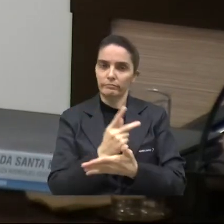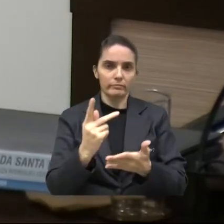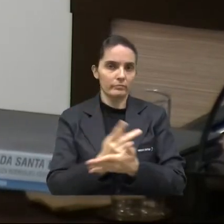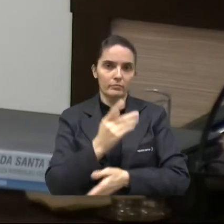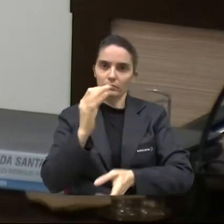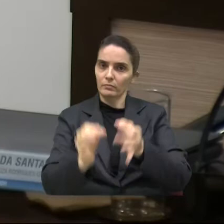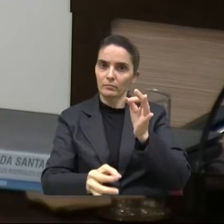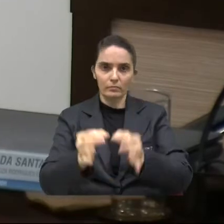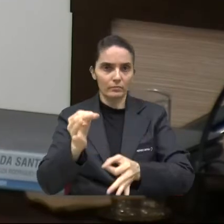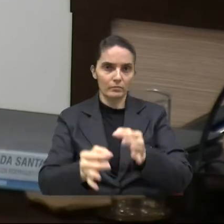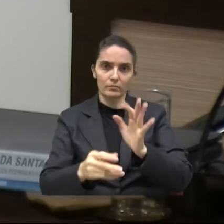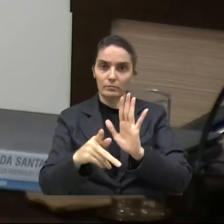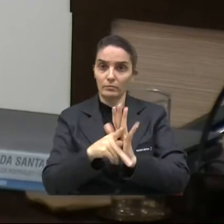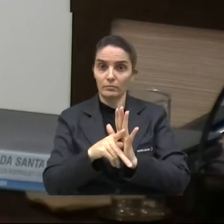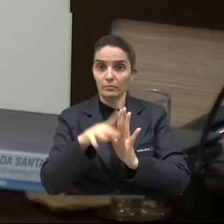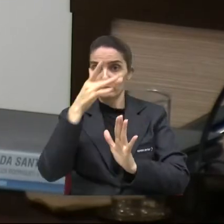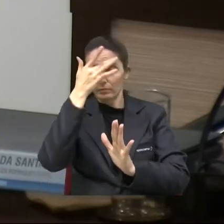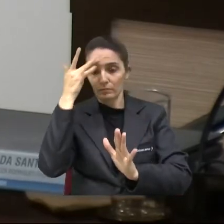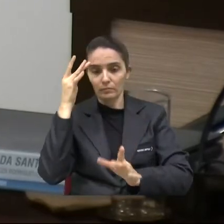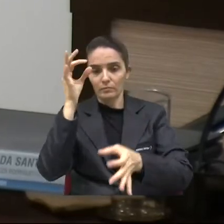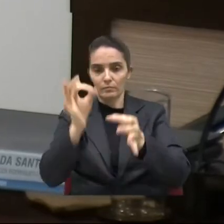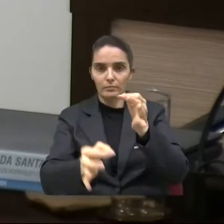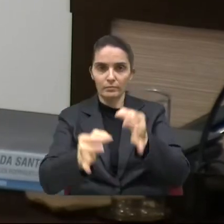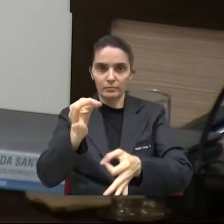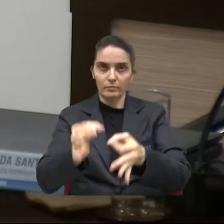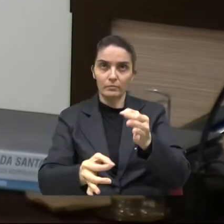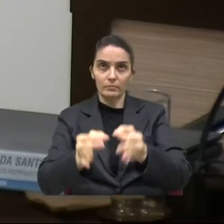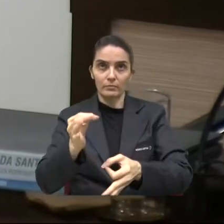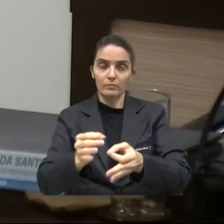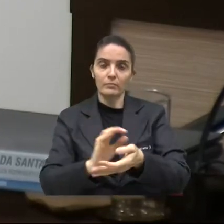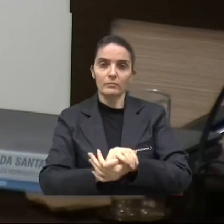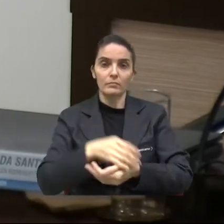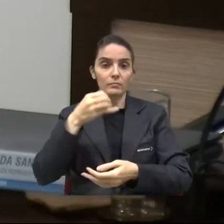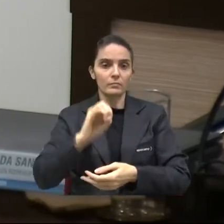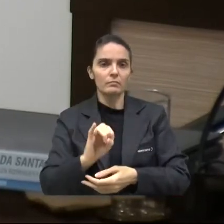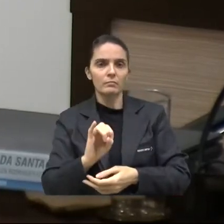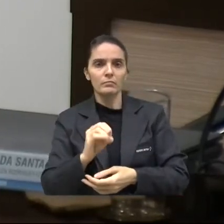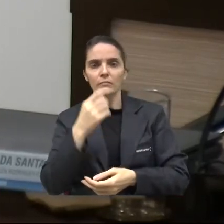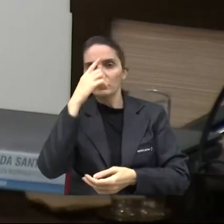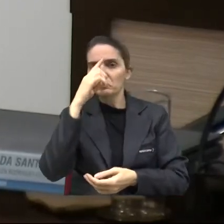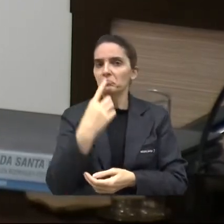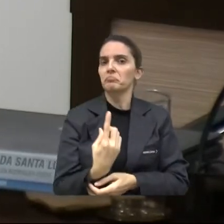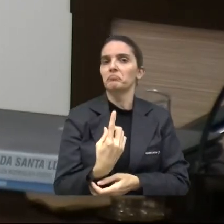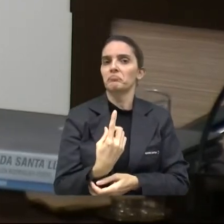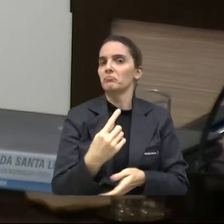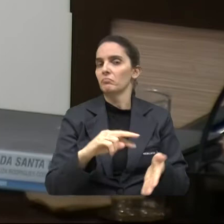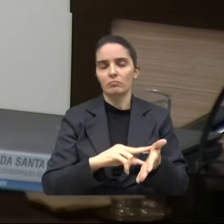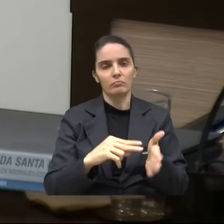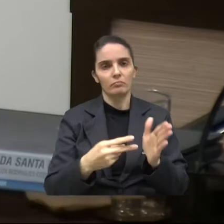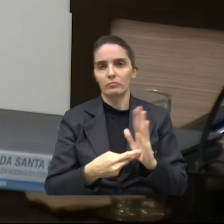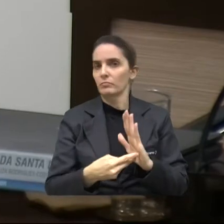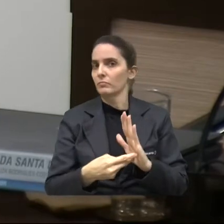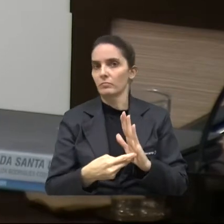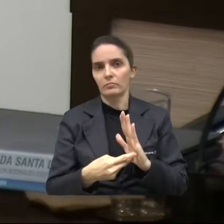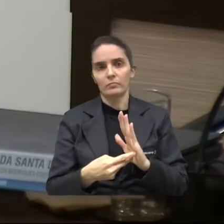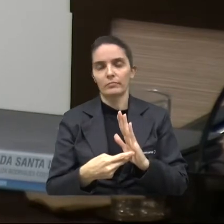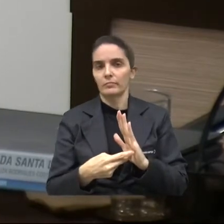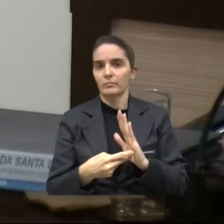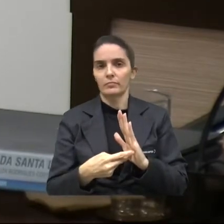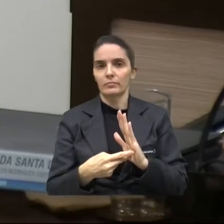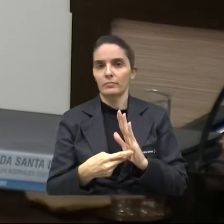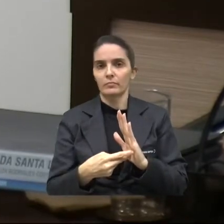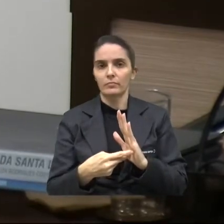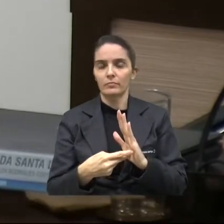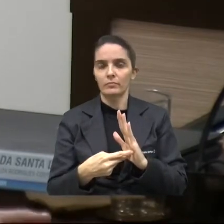jurídica compete aos juristas. Quando eu deixo algo aberto, não significa, em hipótese alguma, que eu